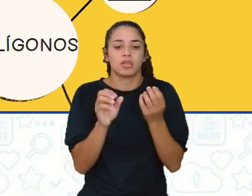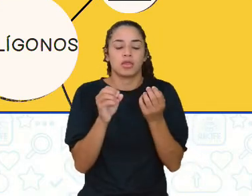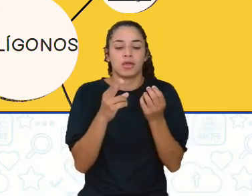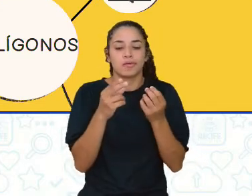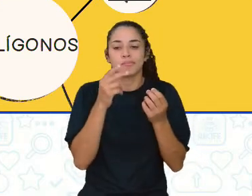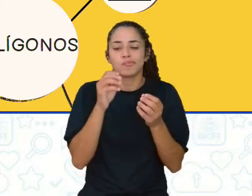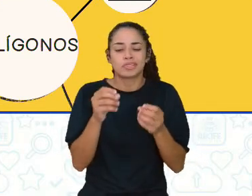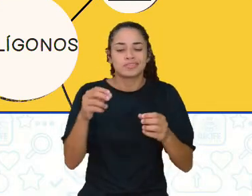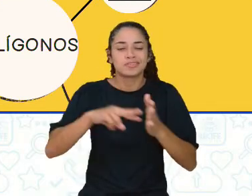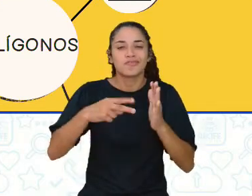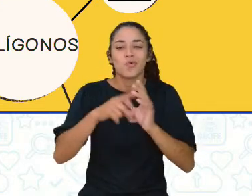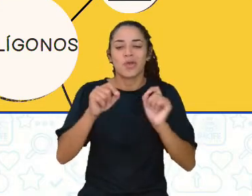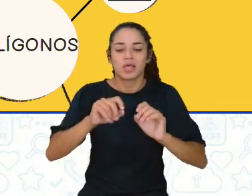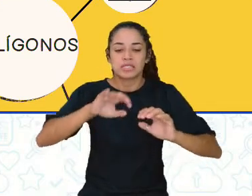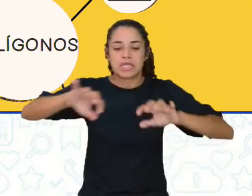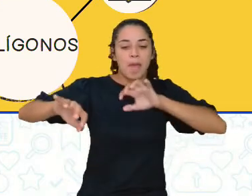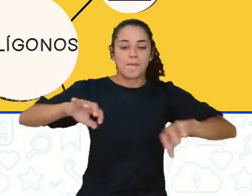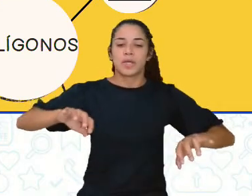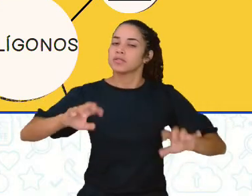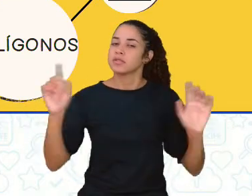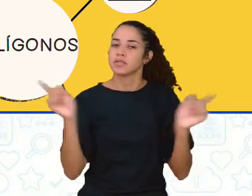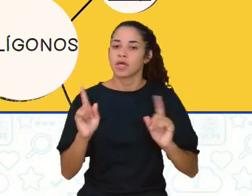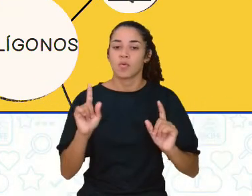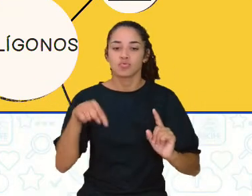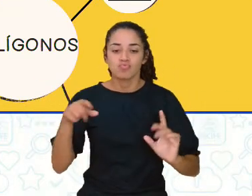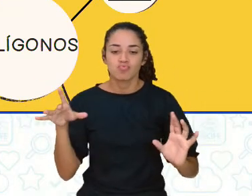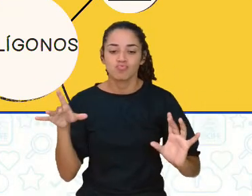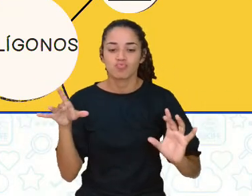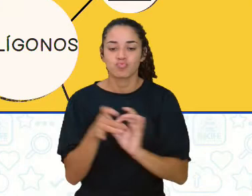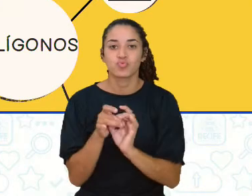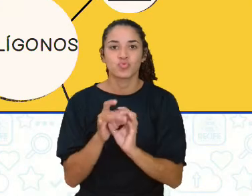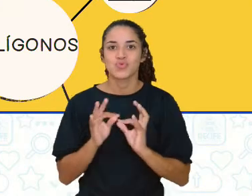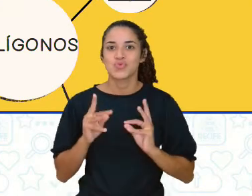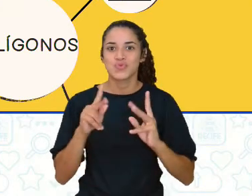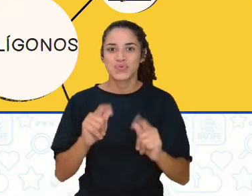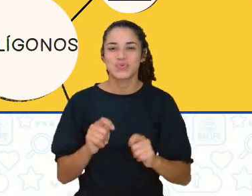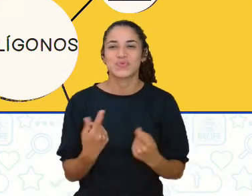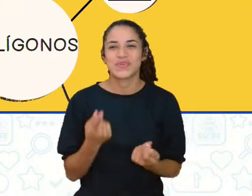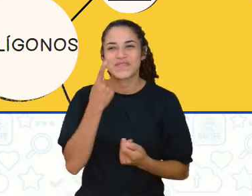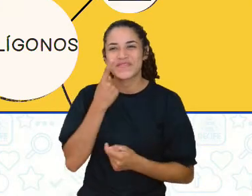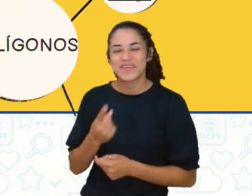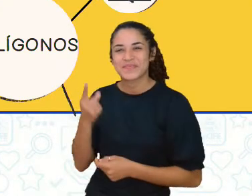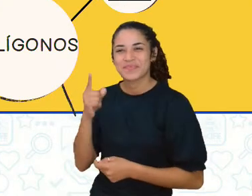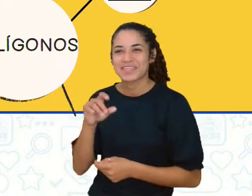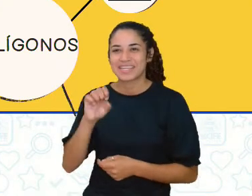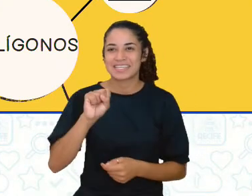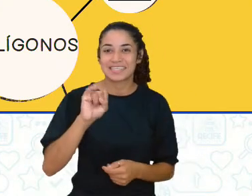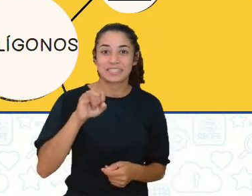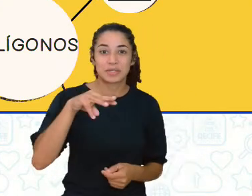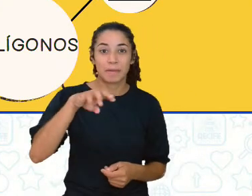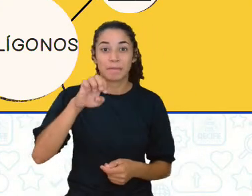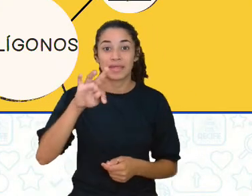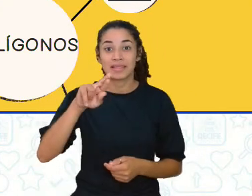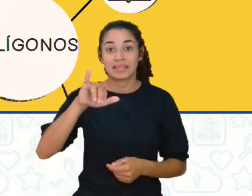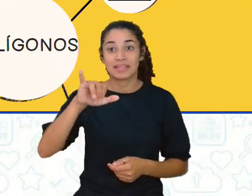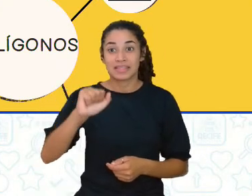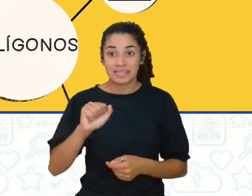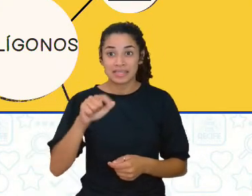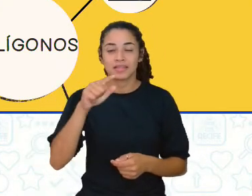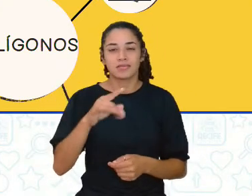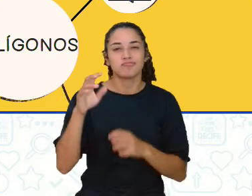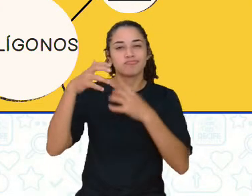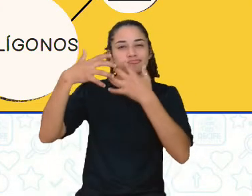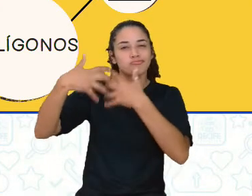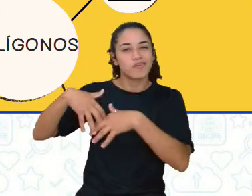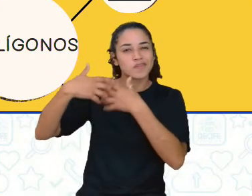Está tudo interligado, tá? Hoje, aí no destaque, simetria de reflexão e plano